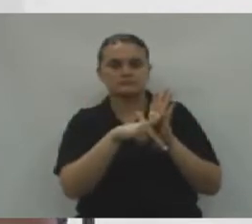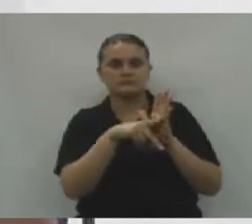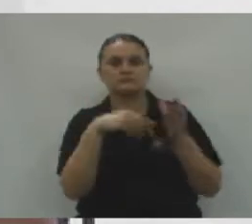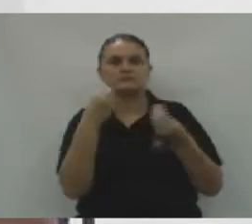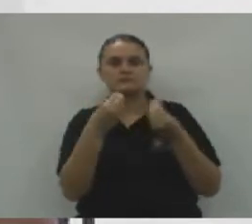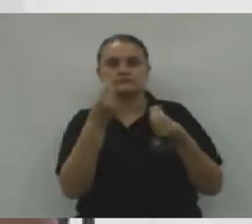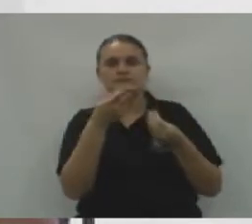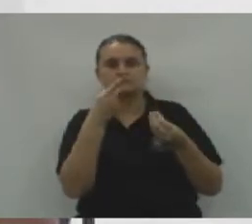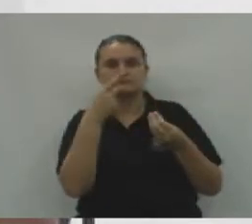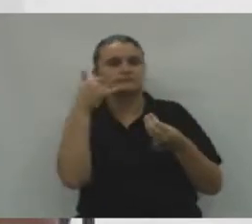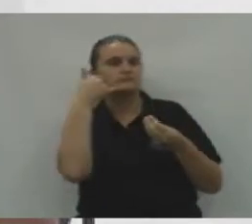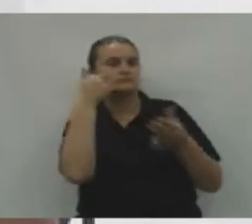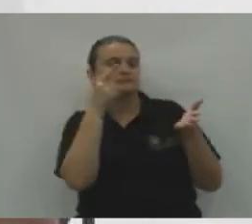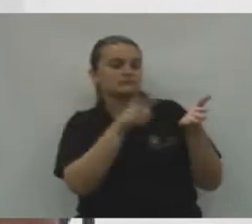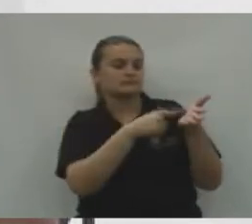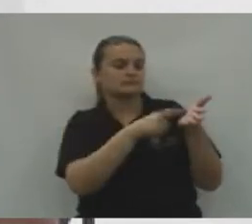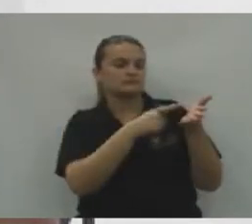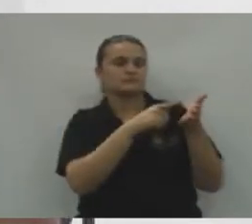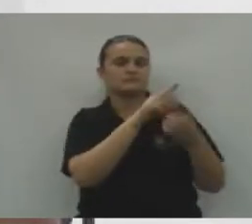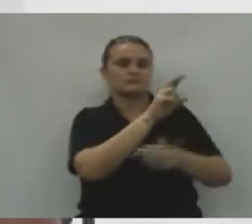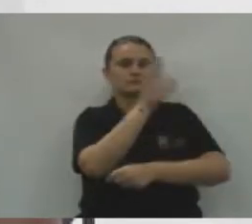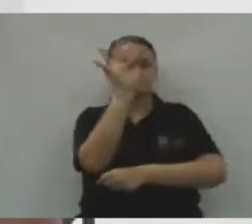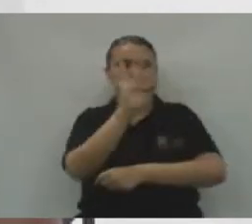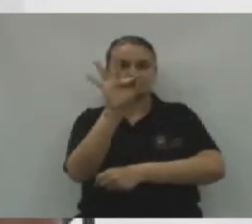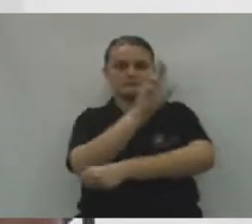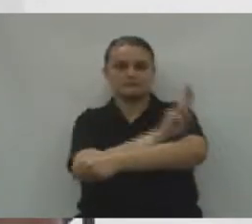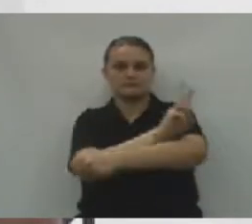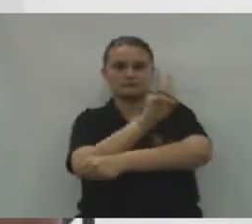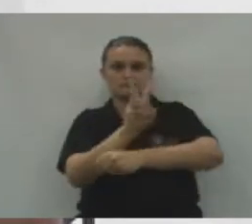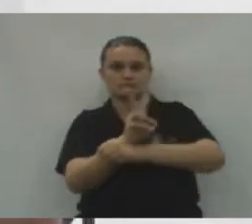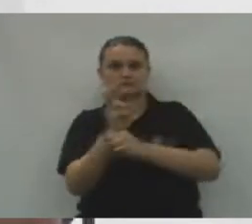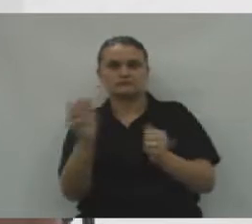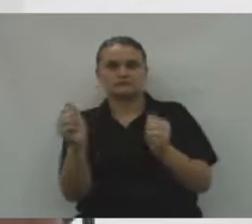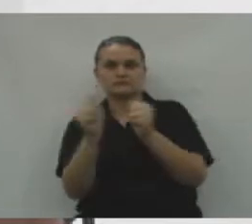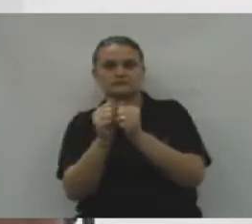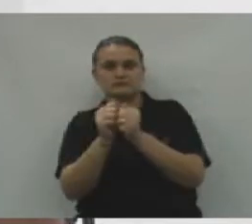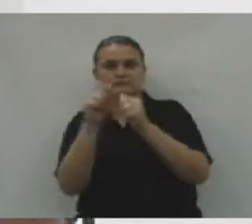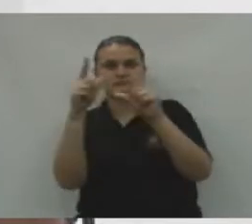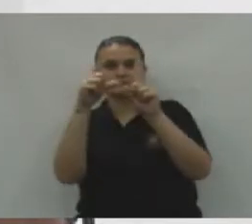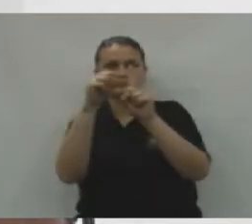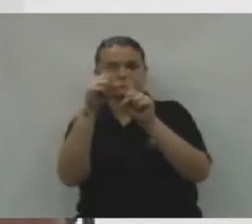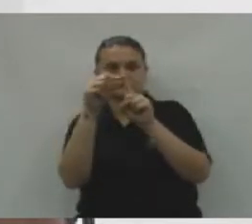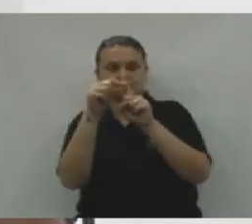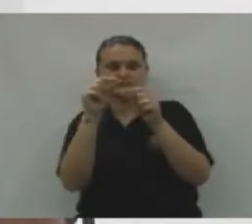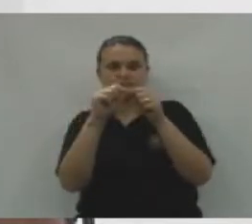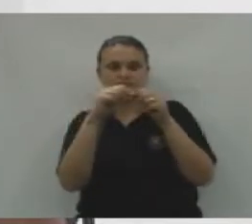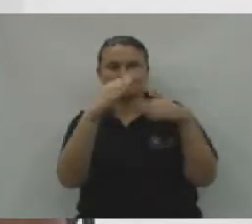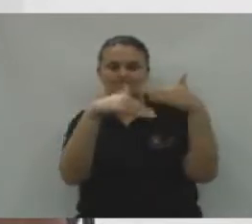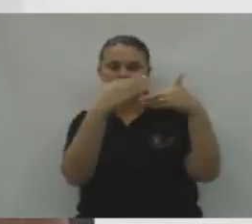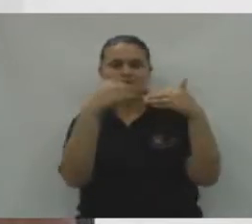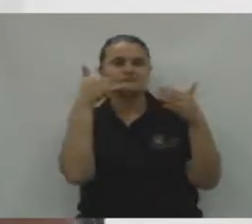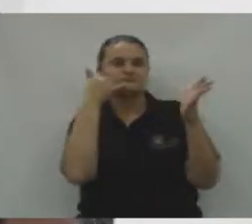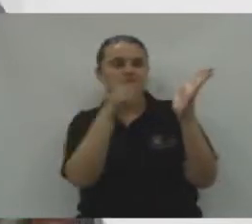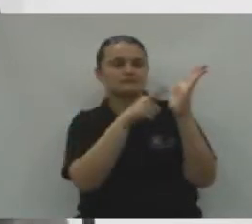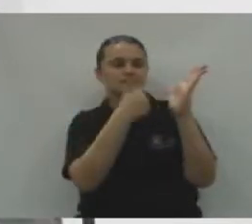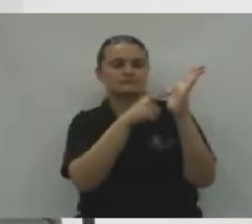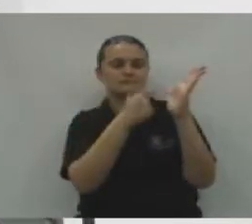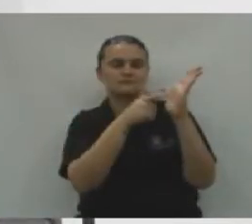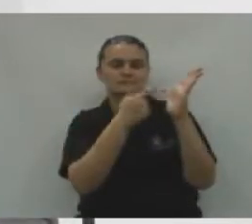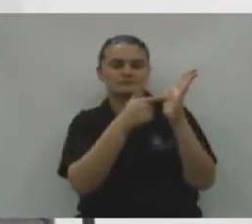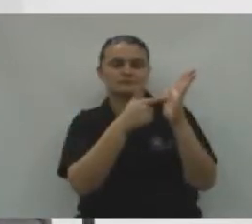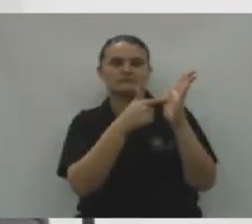do aplicativo, a Uniuv e o Instituto Federal que estão desenvolvendo, a gente está trabalhando com uma estrutura de marketing através